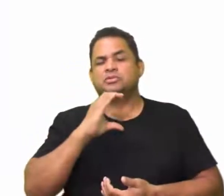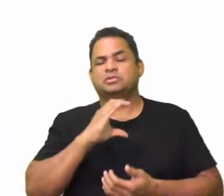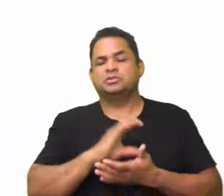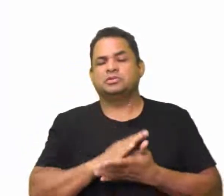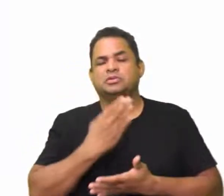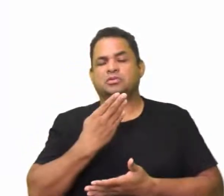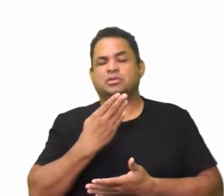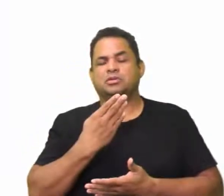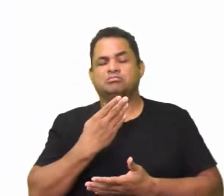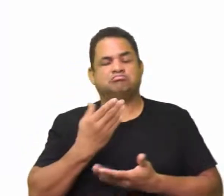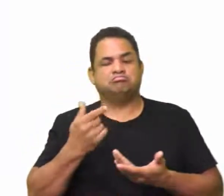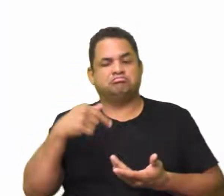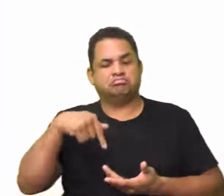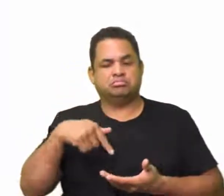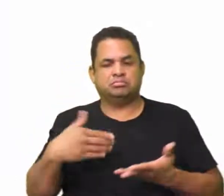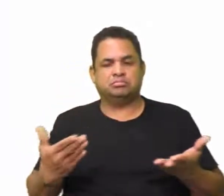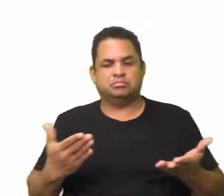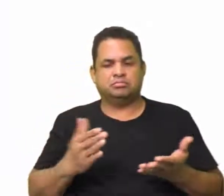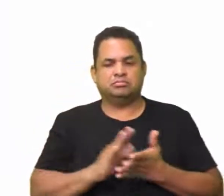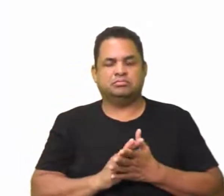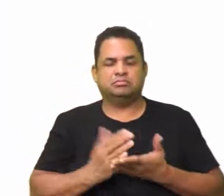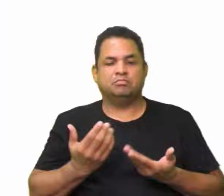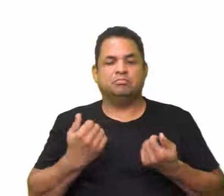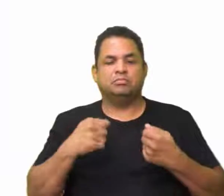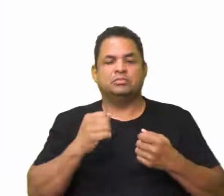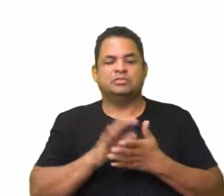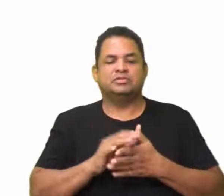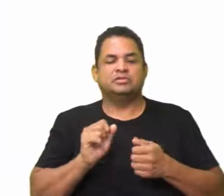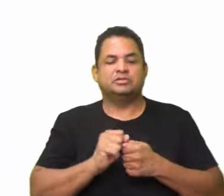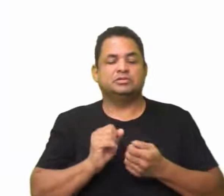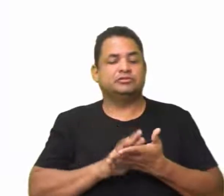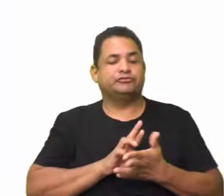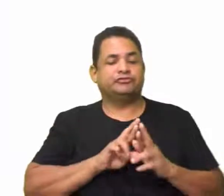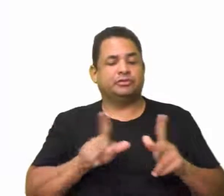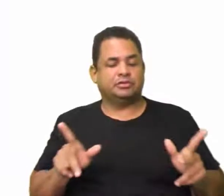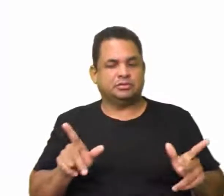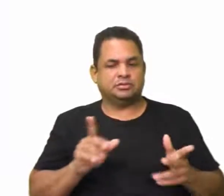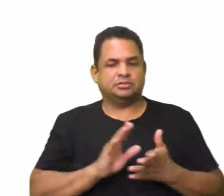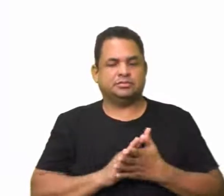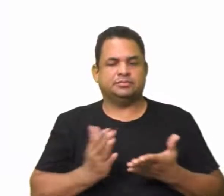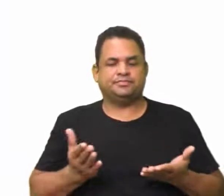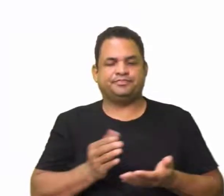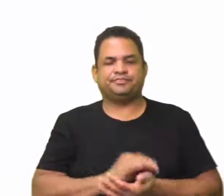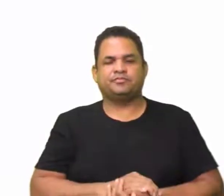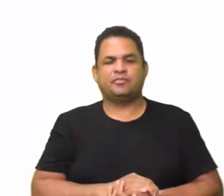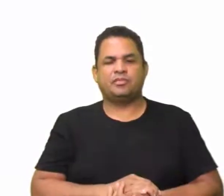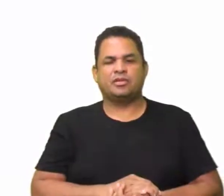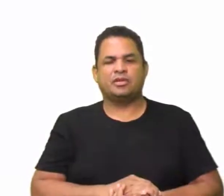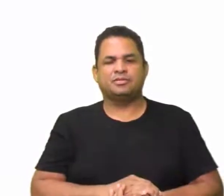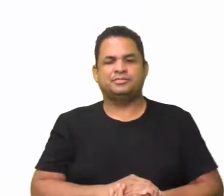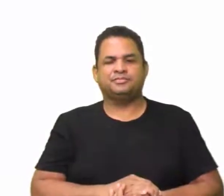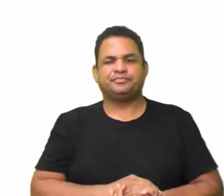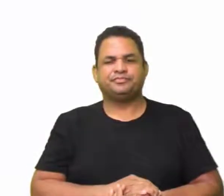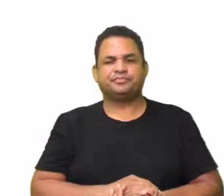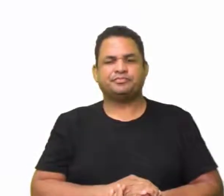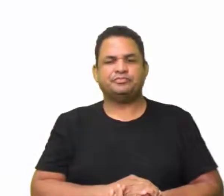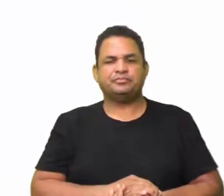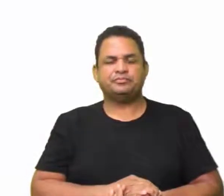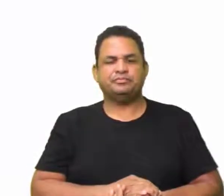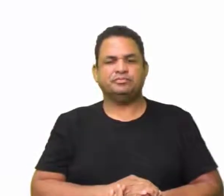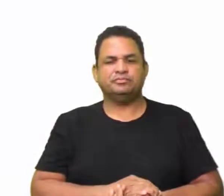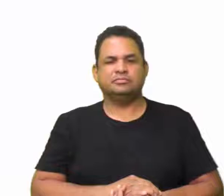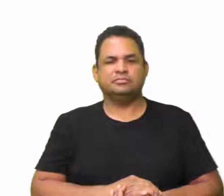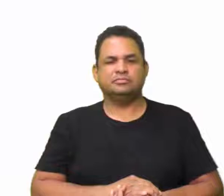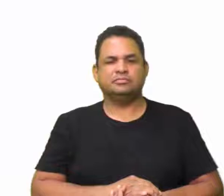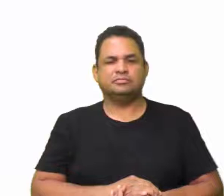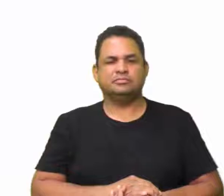outros processos. Poderia também. Poderia Outros juntar B e C, né? Outros arranjos, tranquilamente. Mas Então, aí- agora